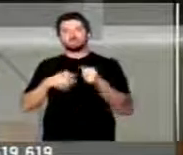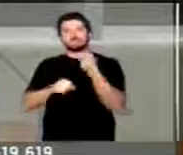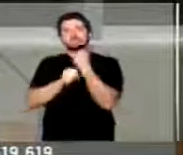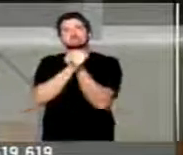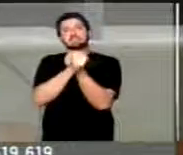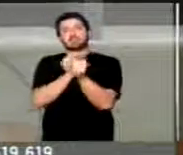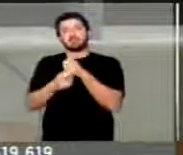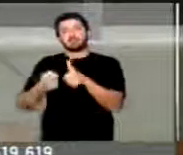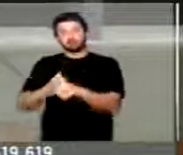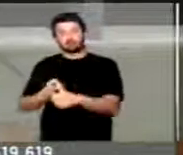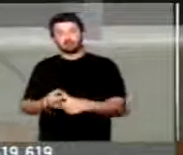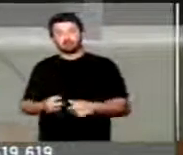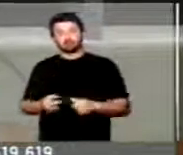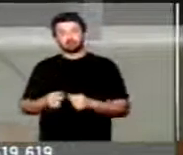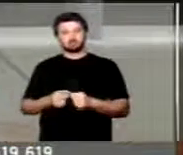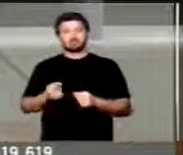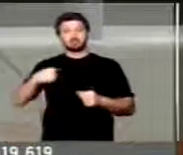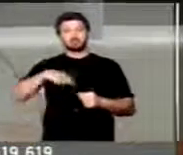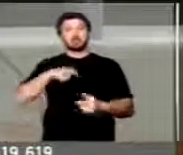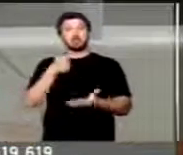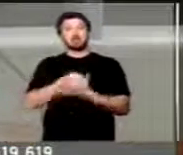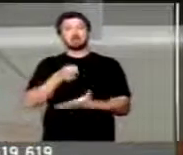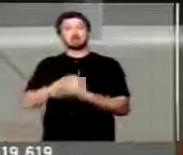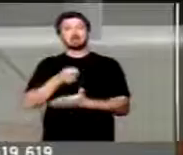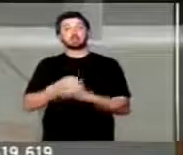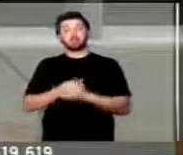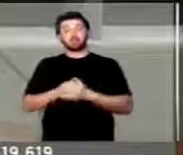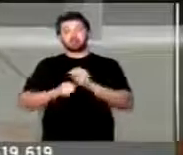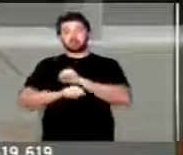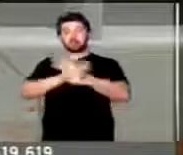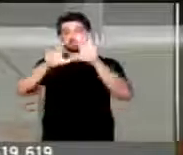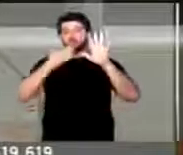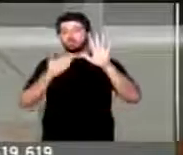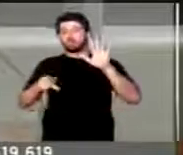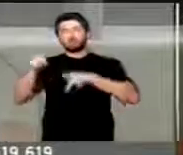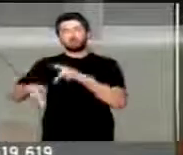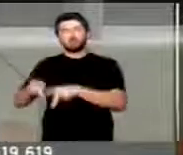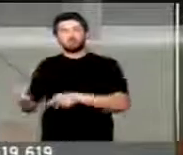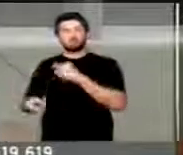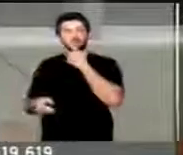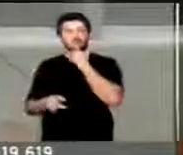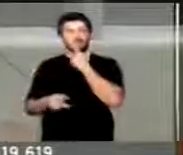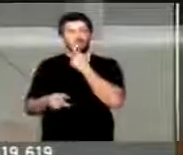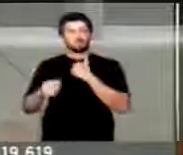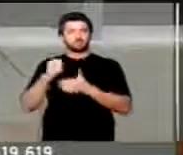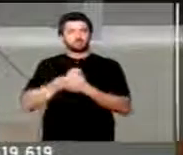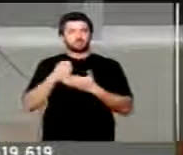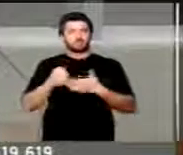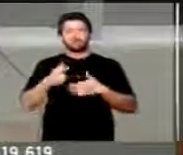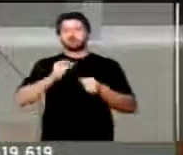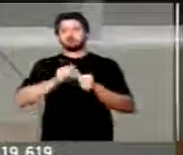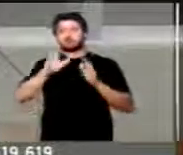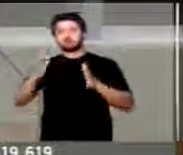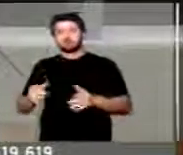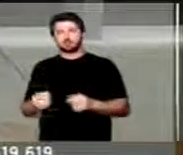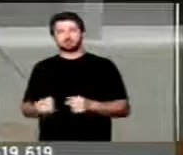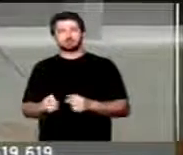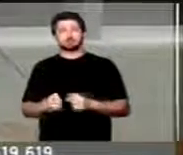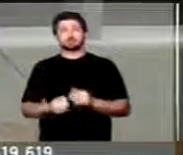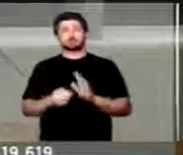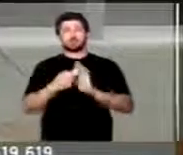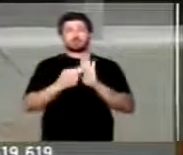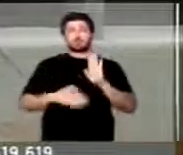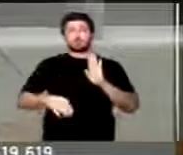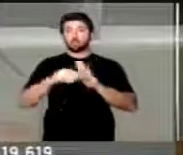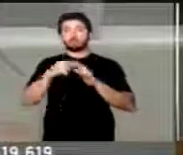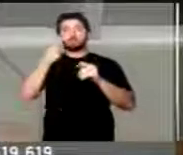da dívida. Nós temos o dever da transparência com o povo brasileiro, dos contratos que foram feitos, dos